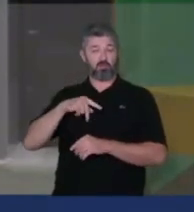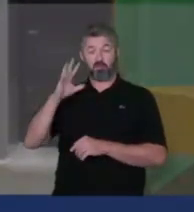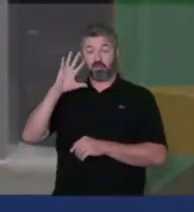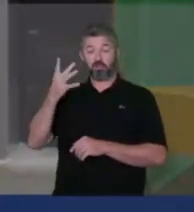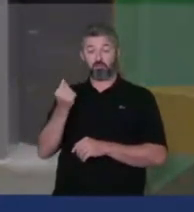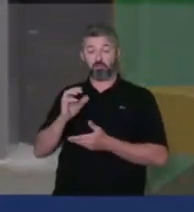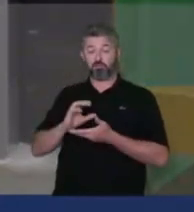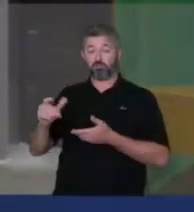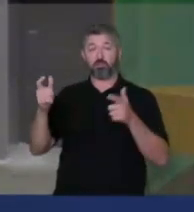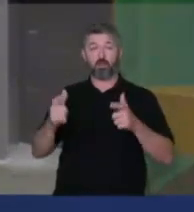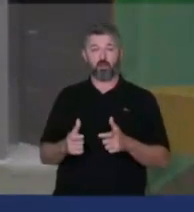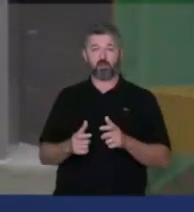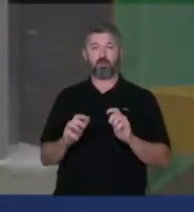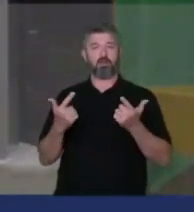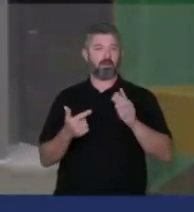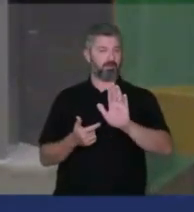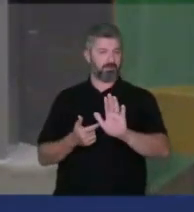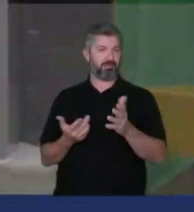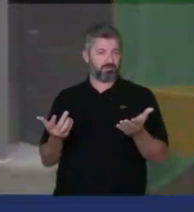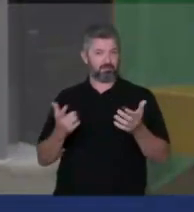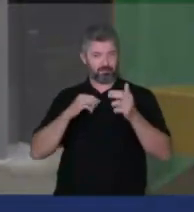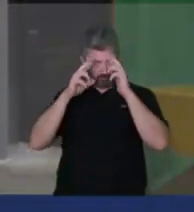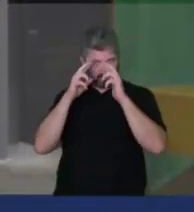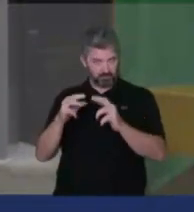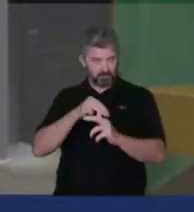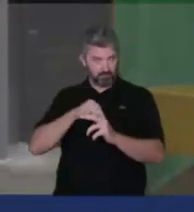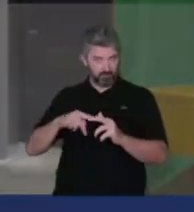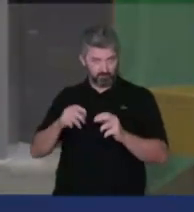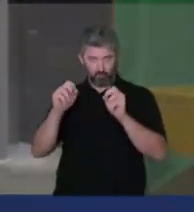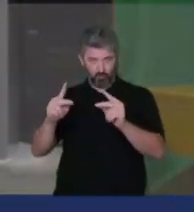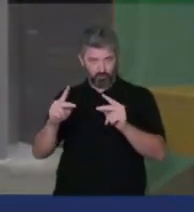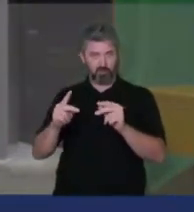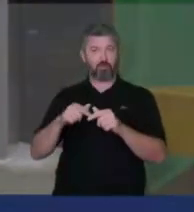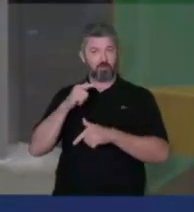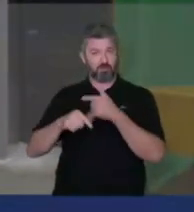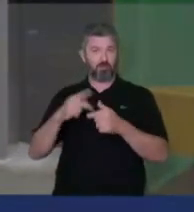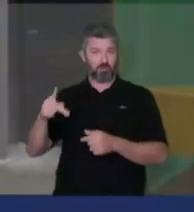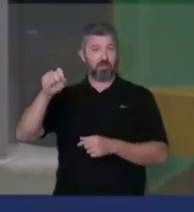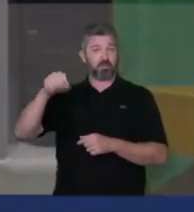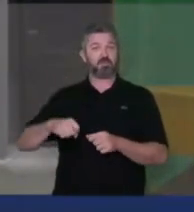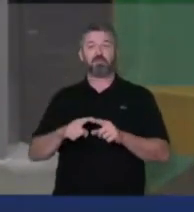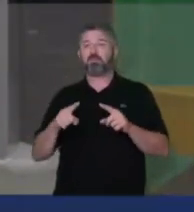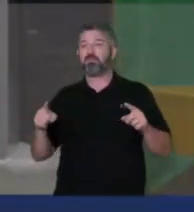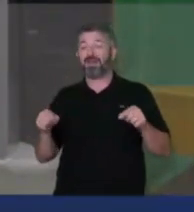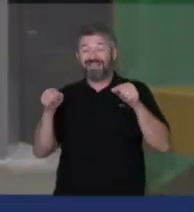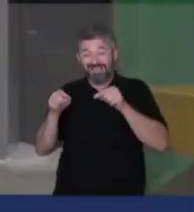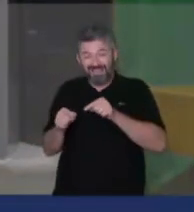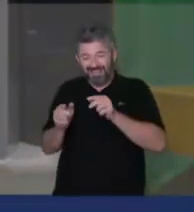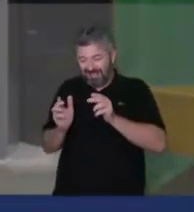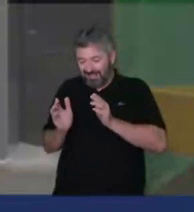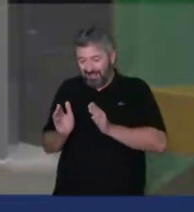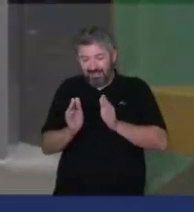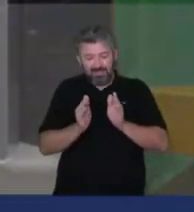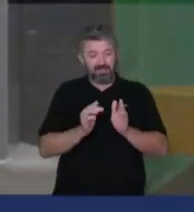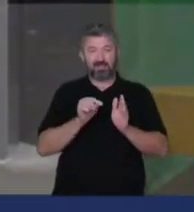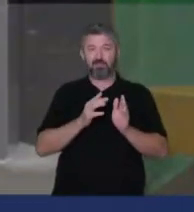quem iria. É claro que nós temos todo o respeito com o Ministério Público, com as suas ações, mas esta parte realmente, no meu entender,